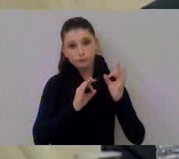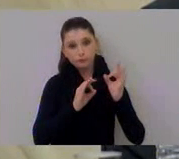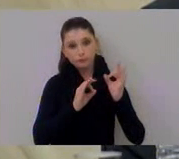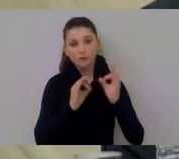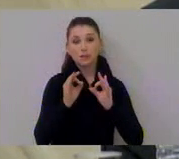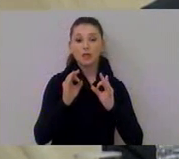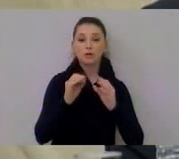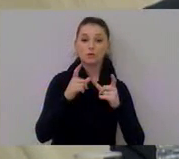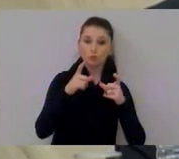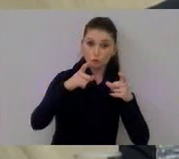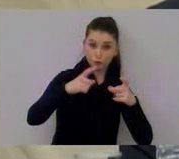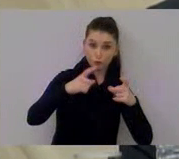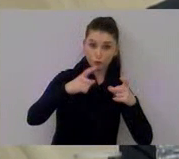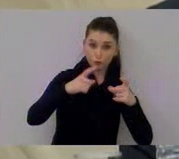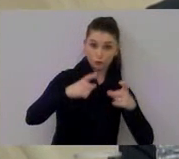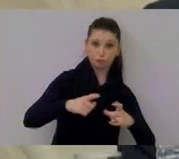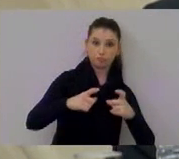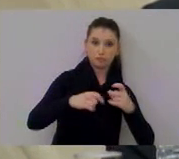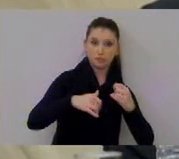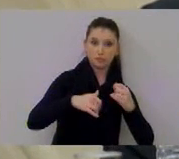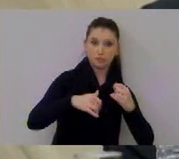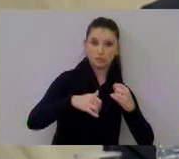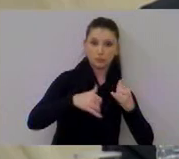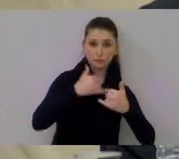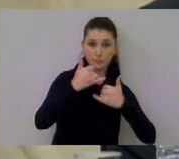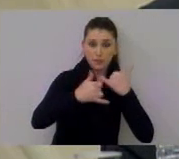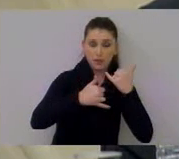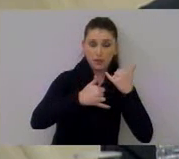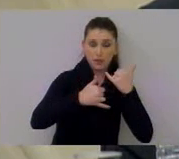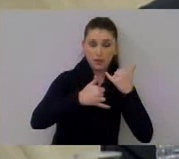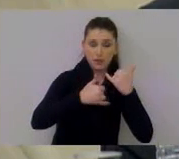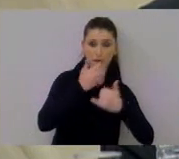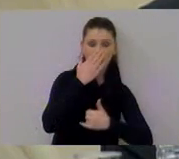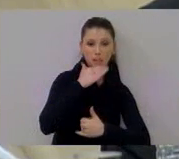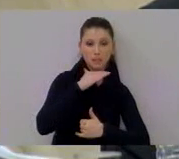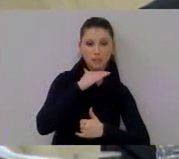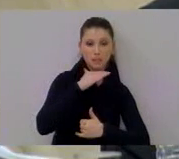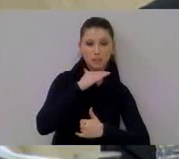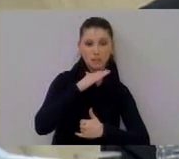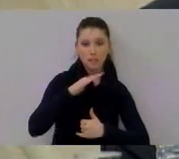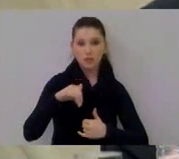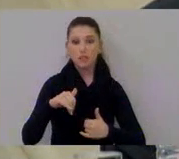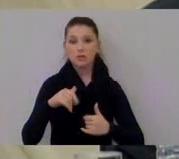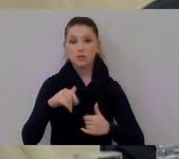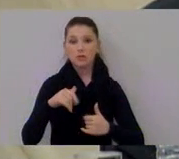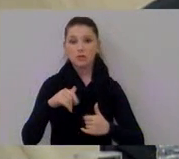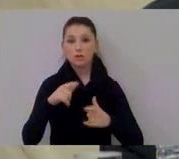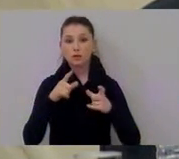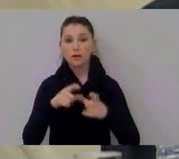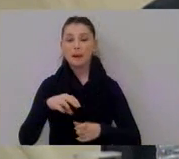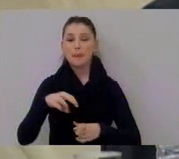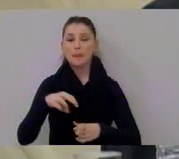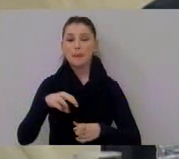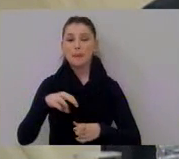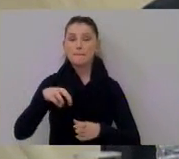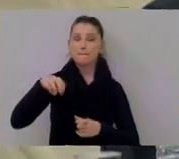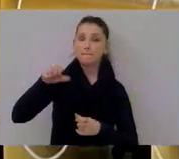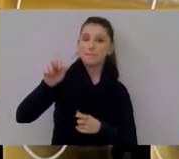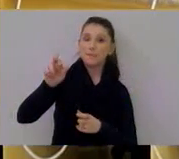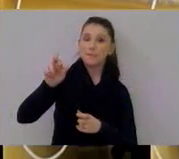parquinho da criança no loteamento Marisa, bairro Sangão.